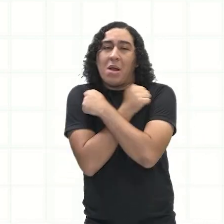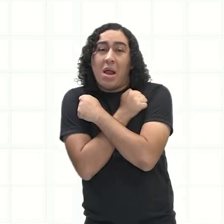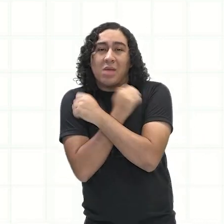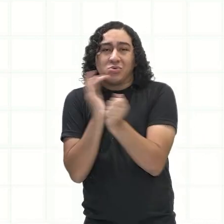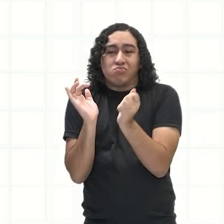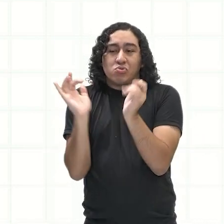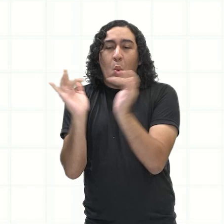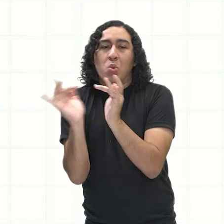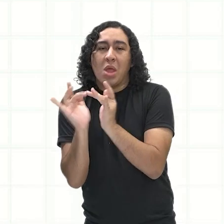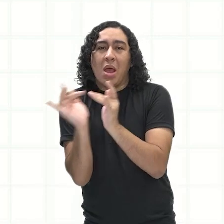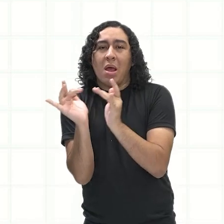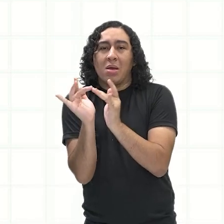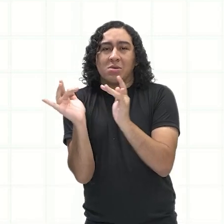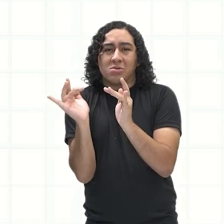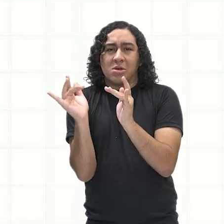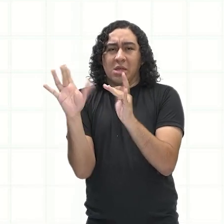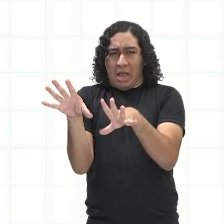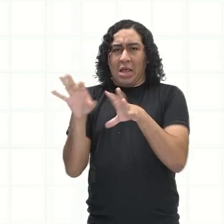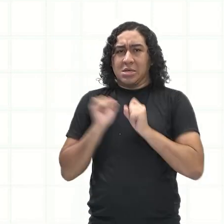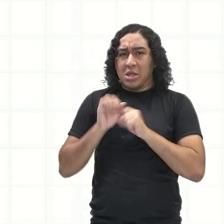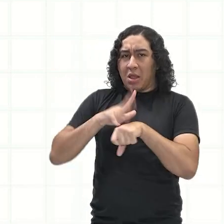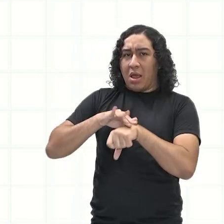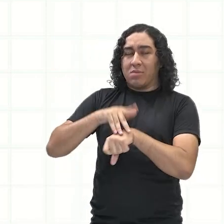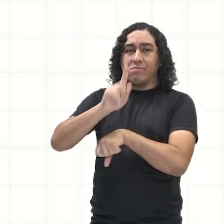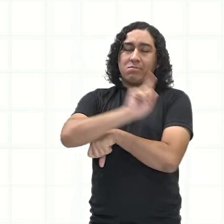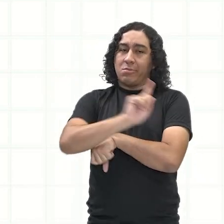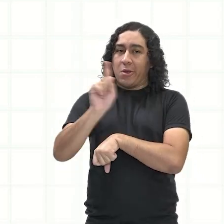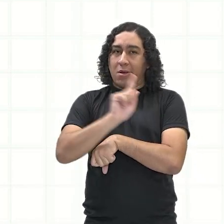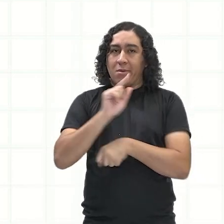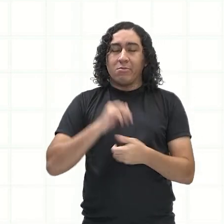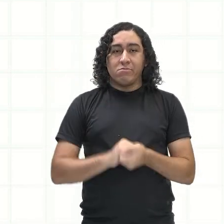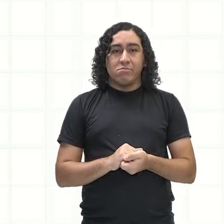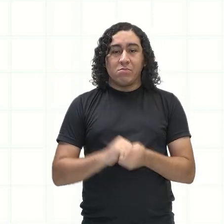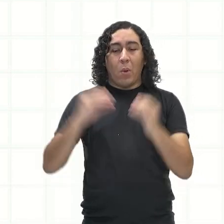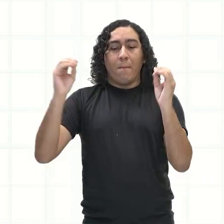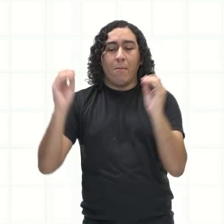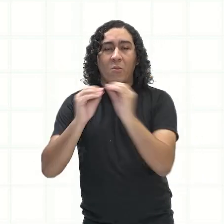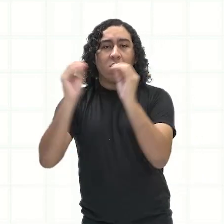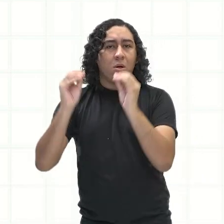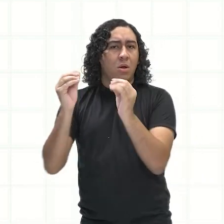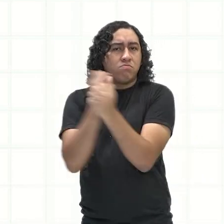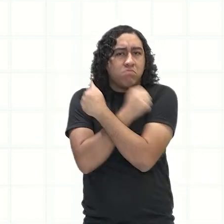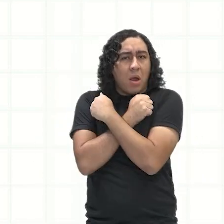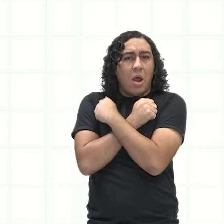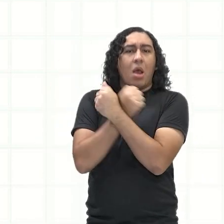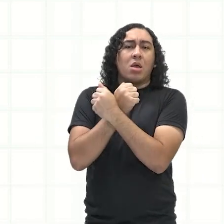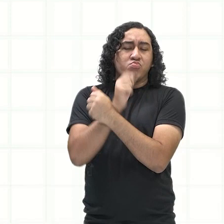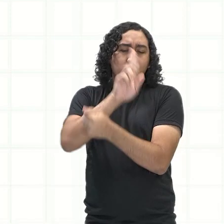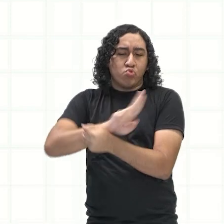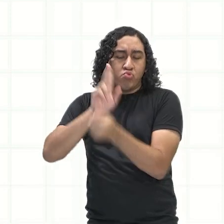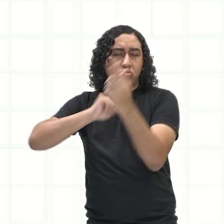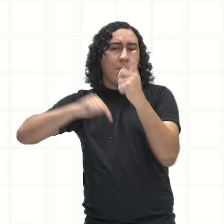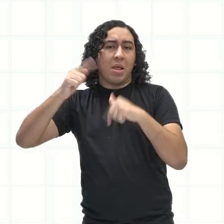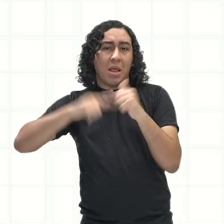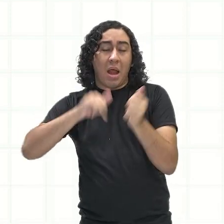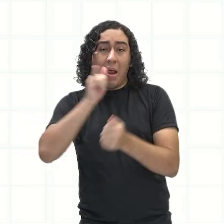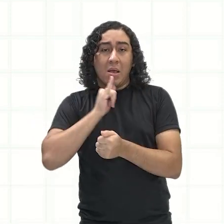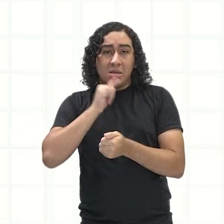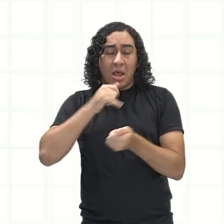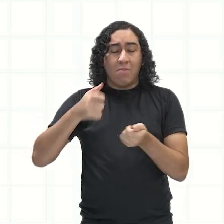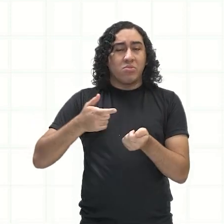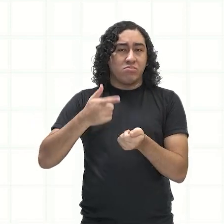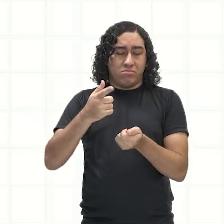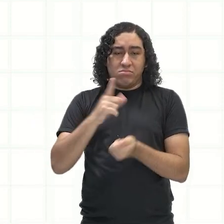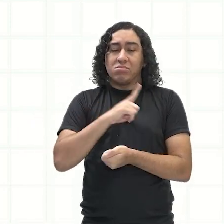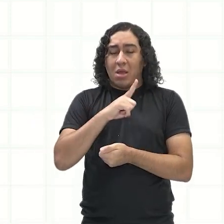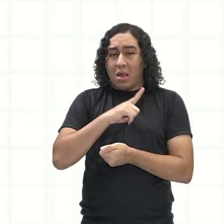vai pegar. Então assim não pega. Olha, abraços e beijos, compartilhamento de objetos como talheres, por exemplo,